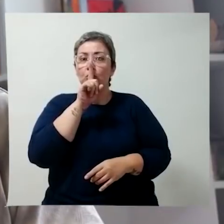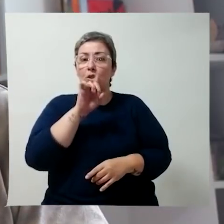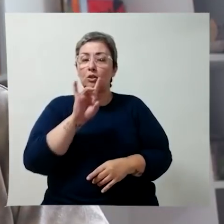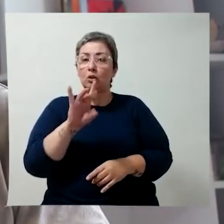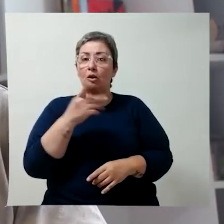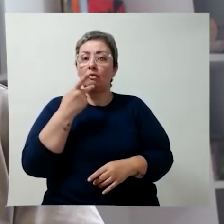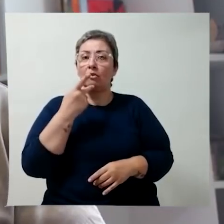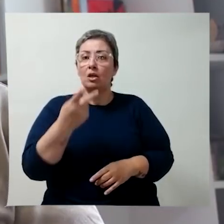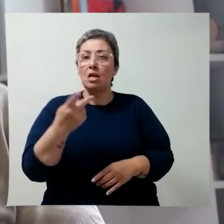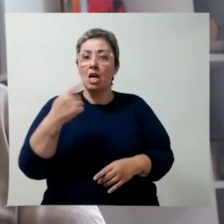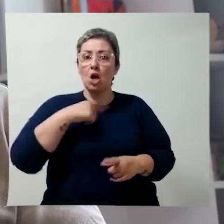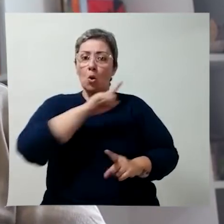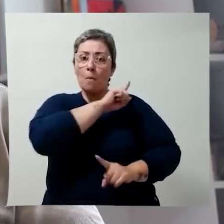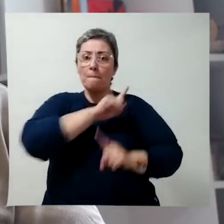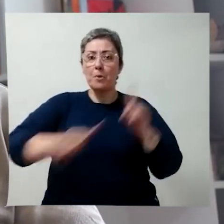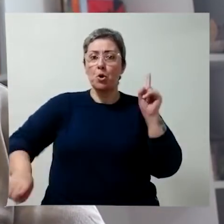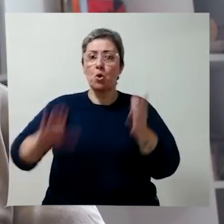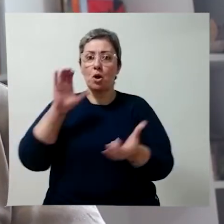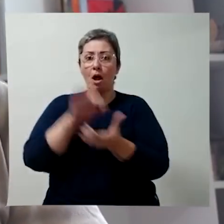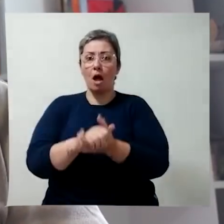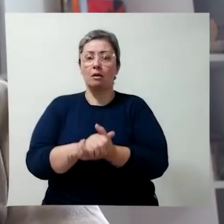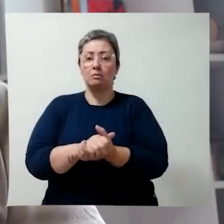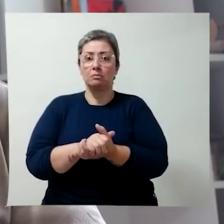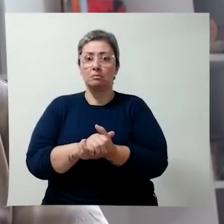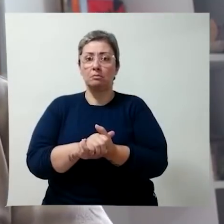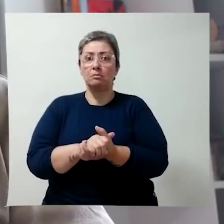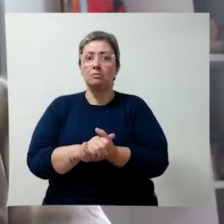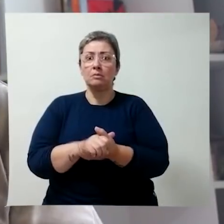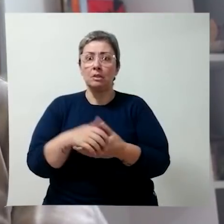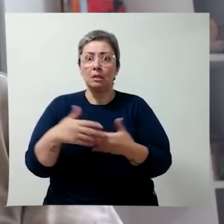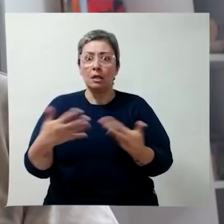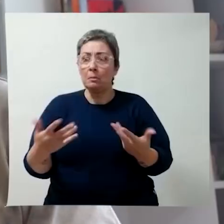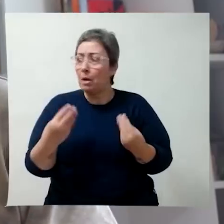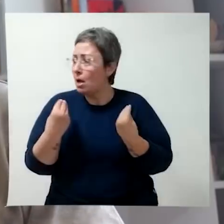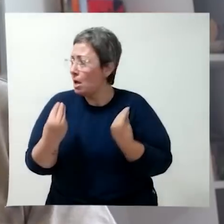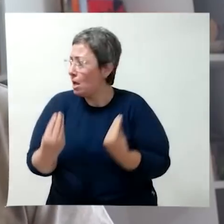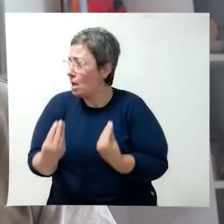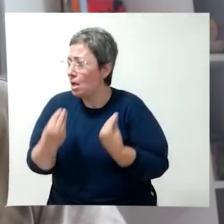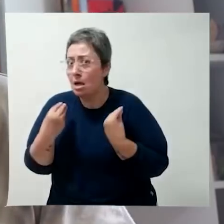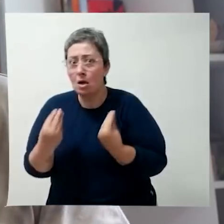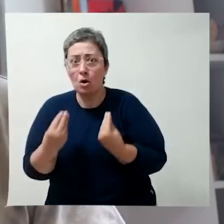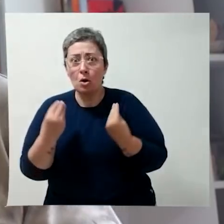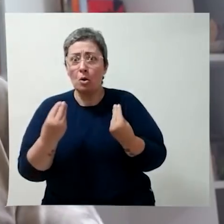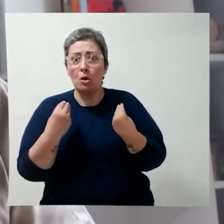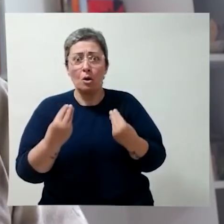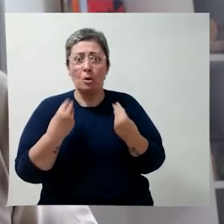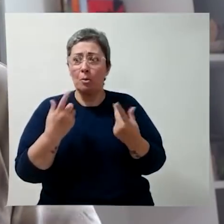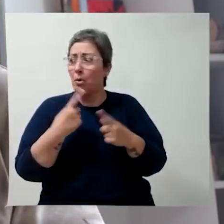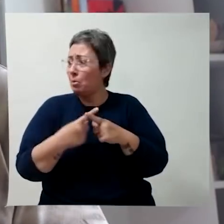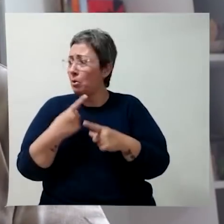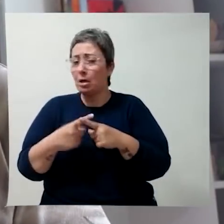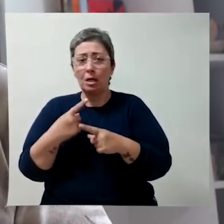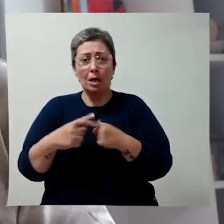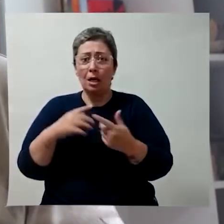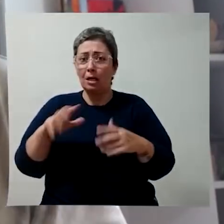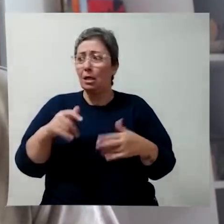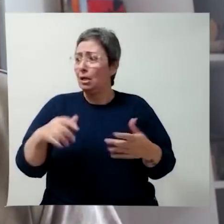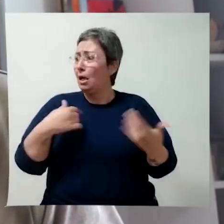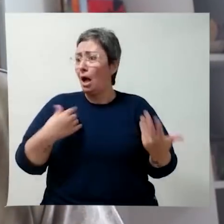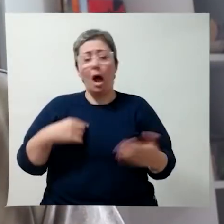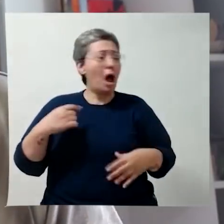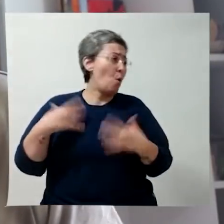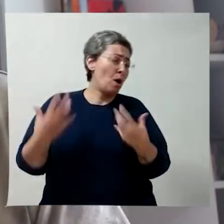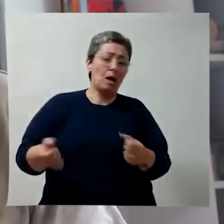E ele apenas disse: eu proíbo este casamento! Mas como assim? Como assim? Mas por quê? Jaciara